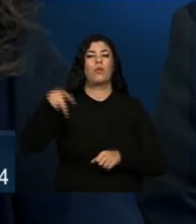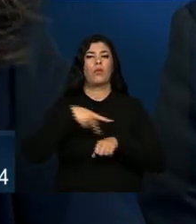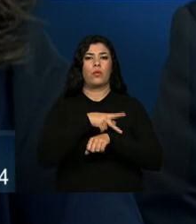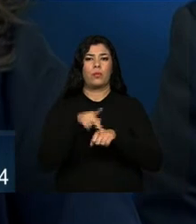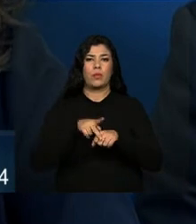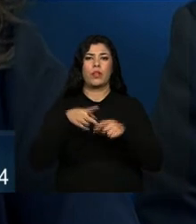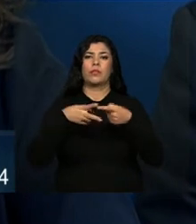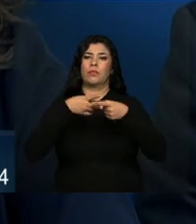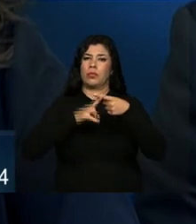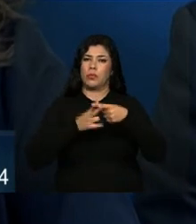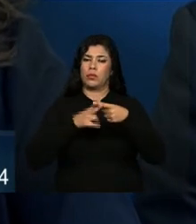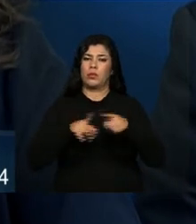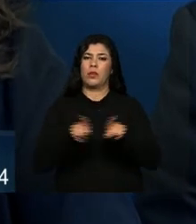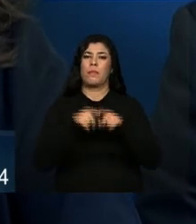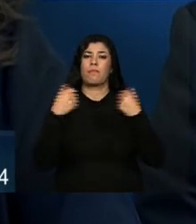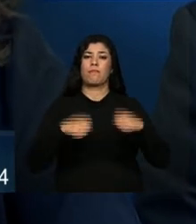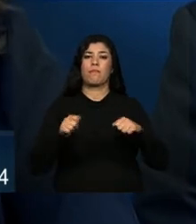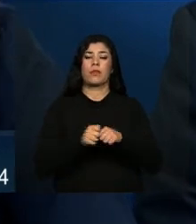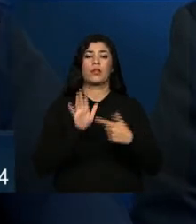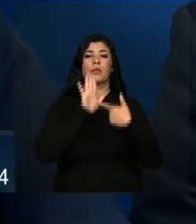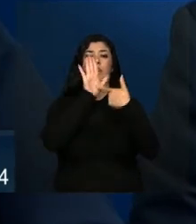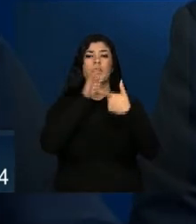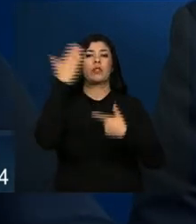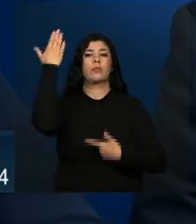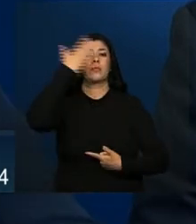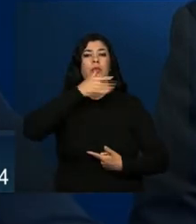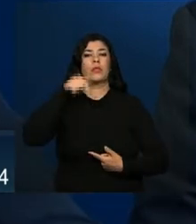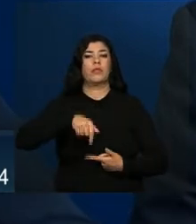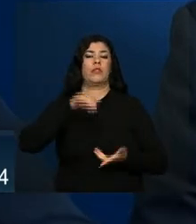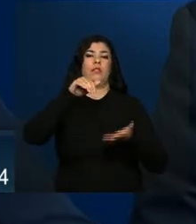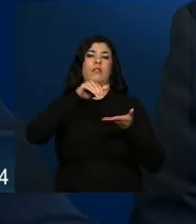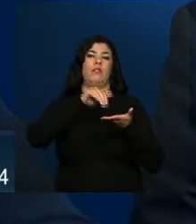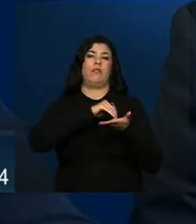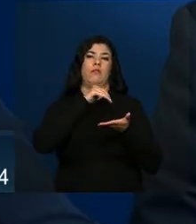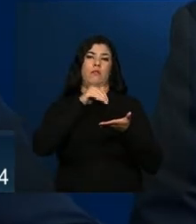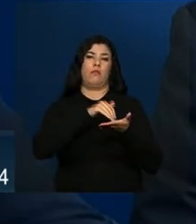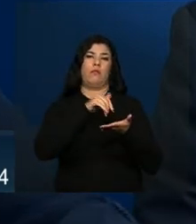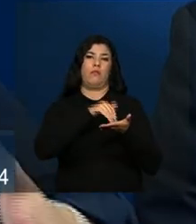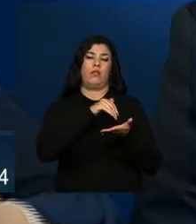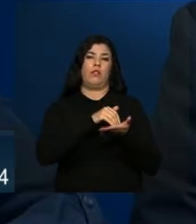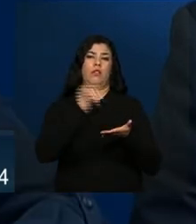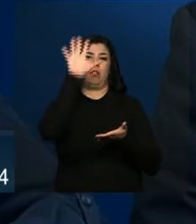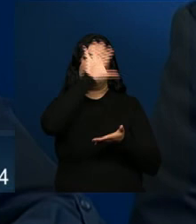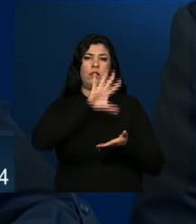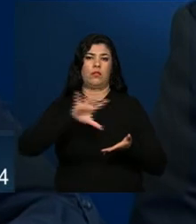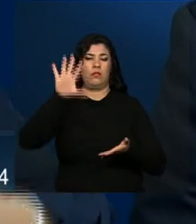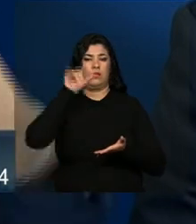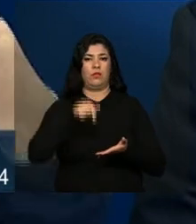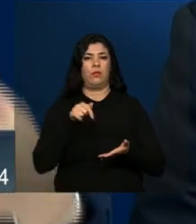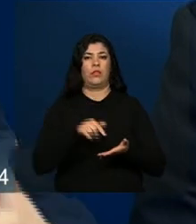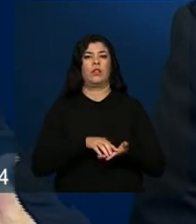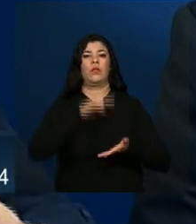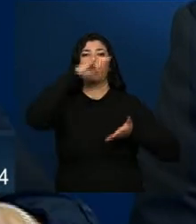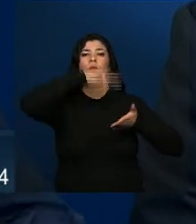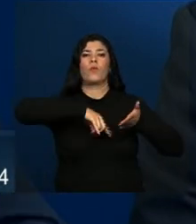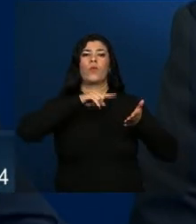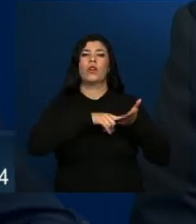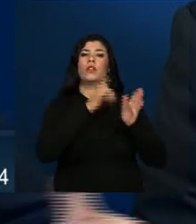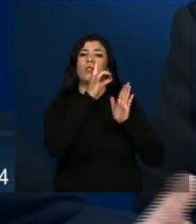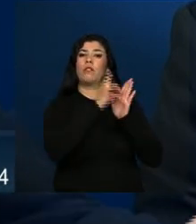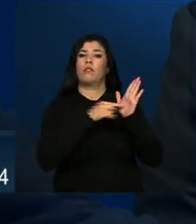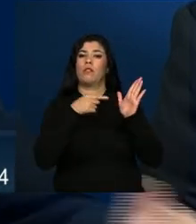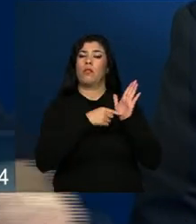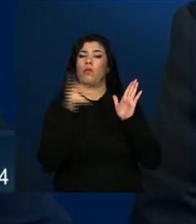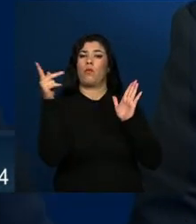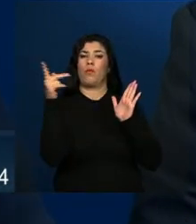apresentar uma declaração na Secretaria Nacional do consumidor para oficializar que